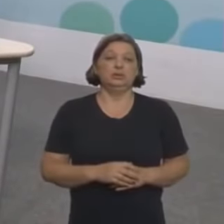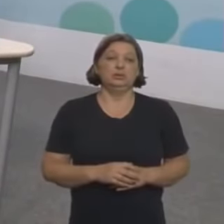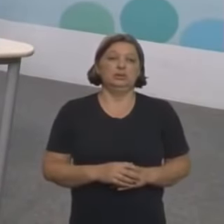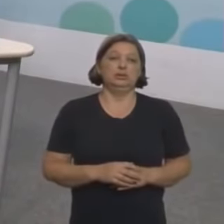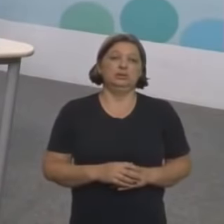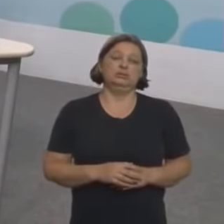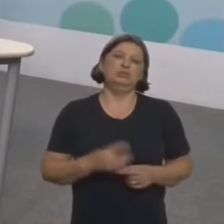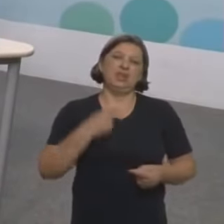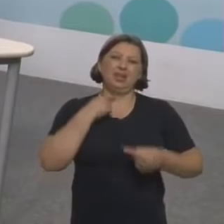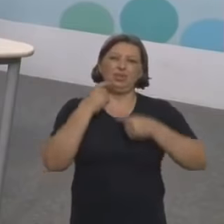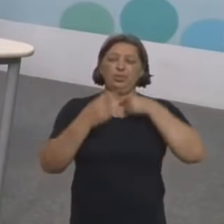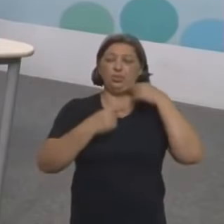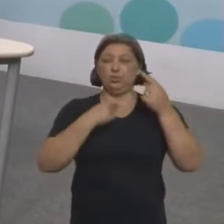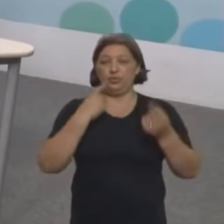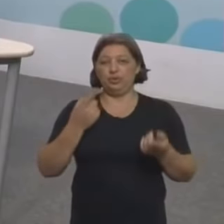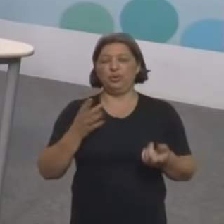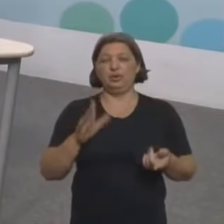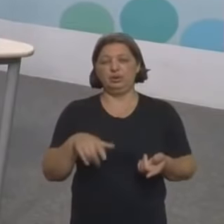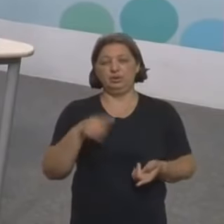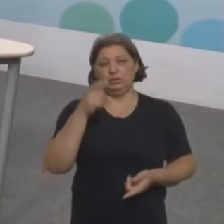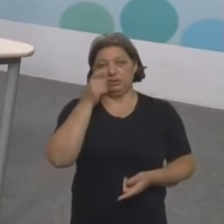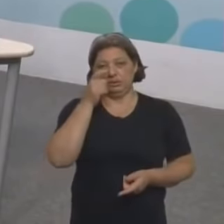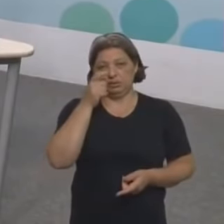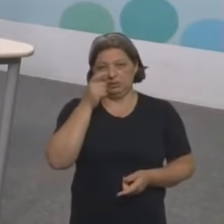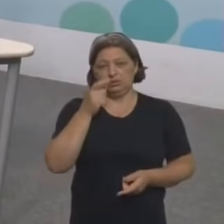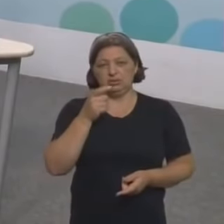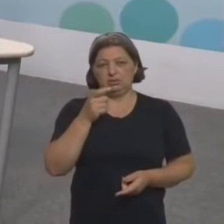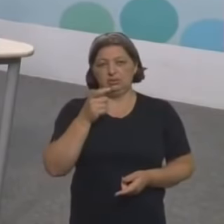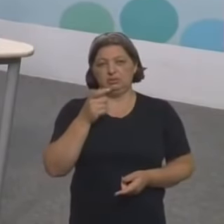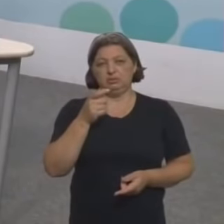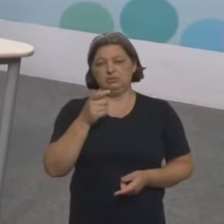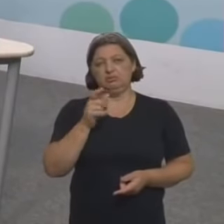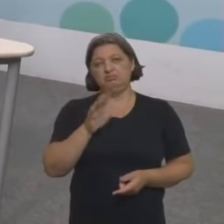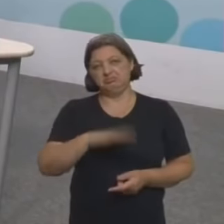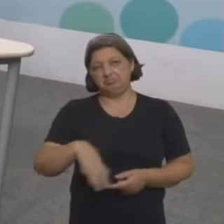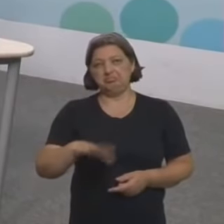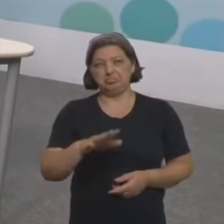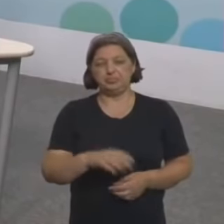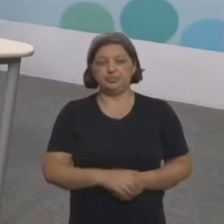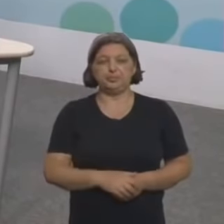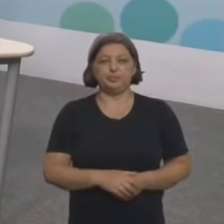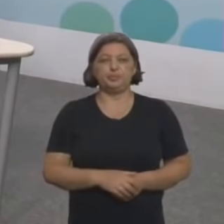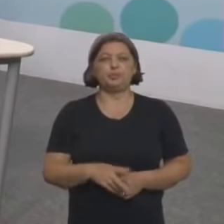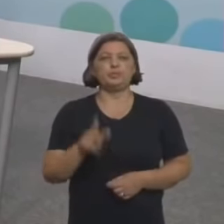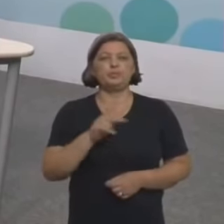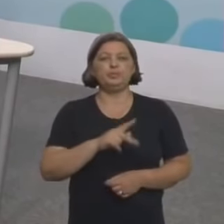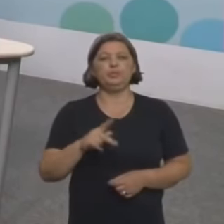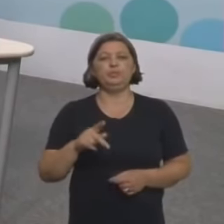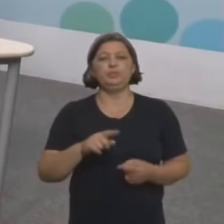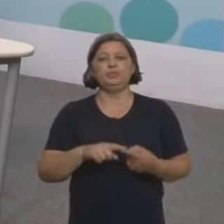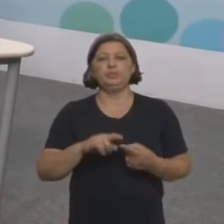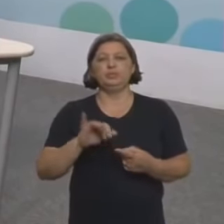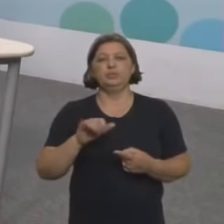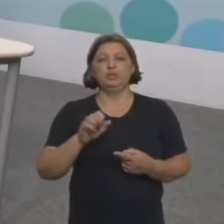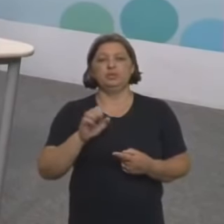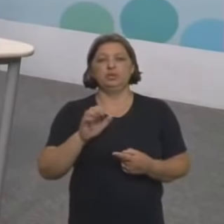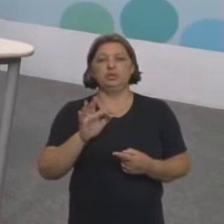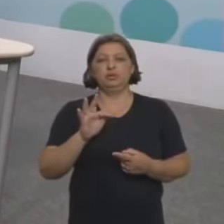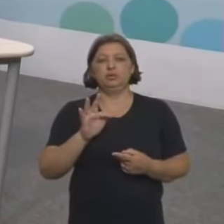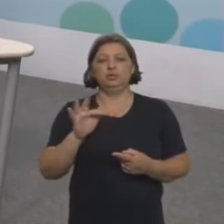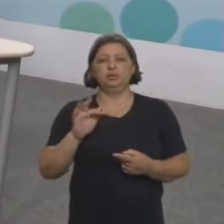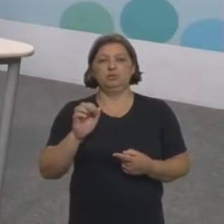a dúvida e interesse são concomitantes, tá? O professor Jefferson,